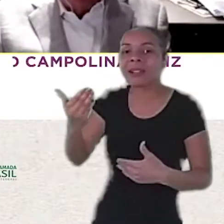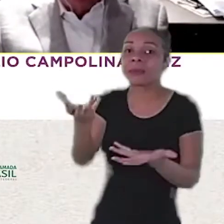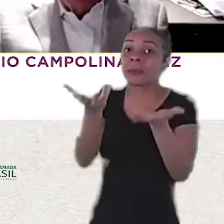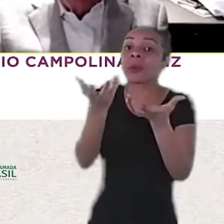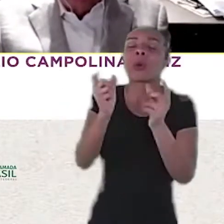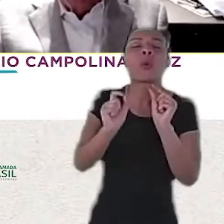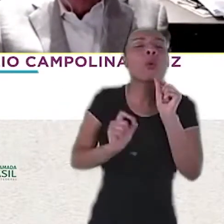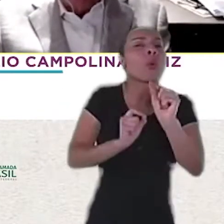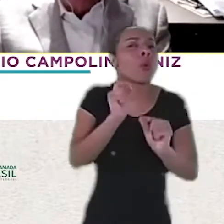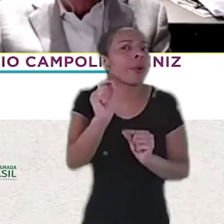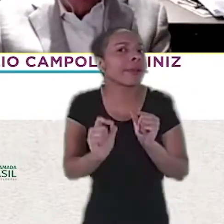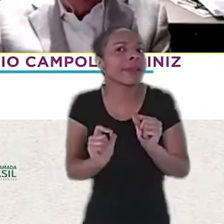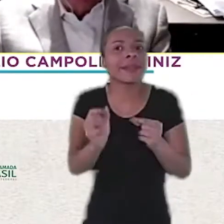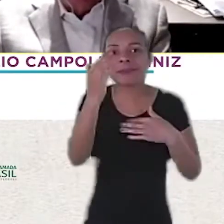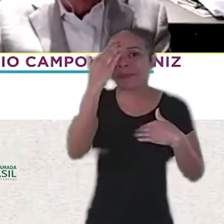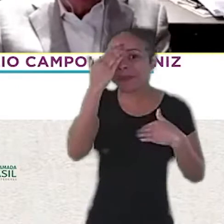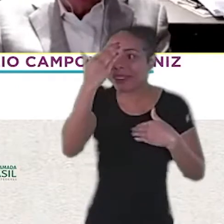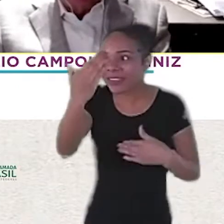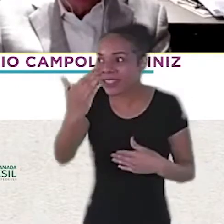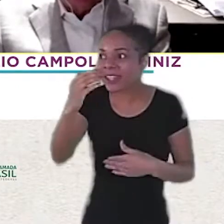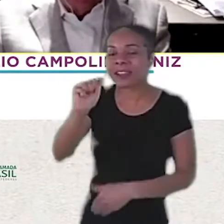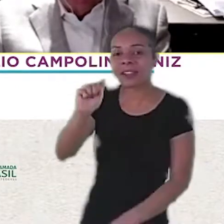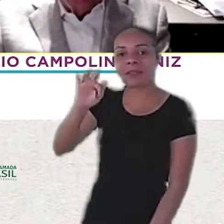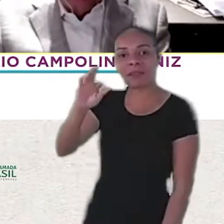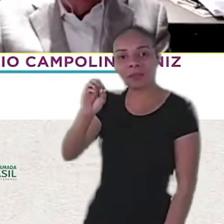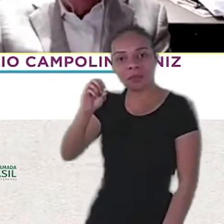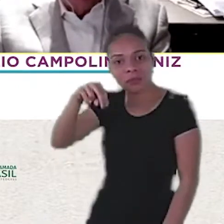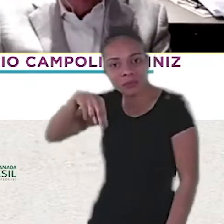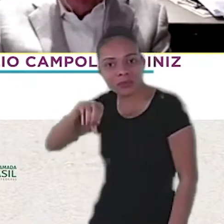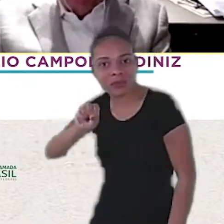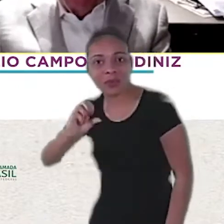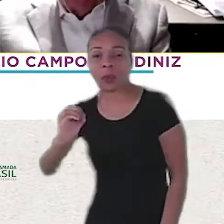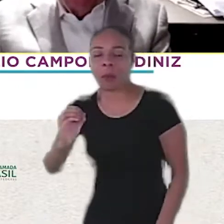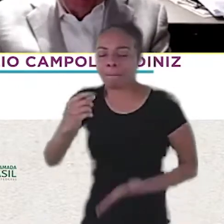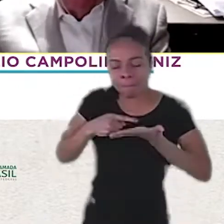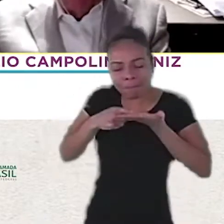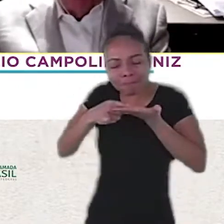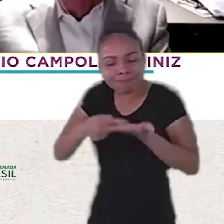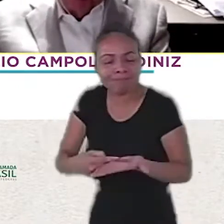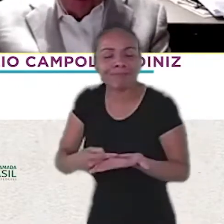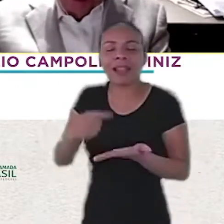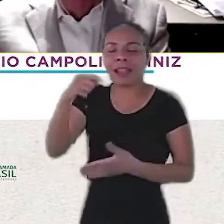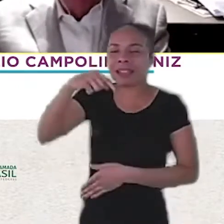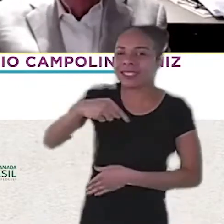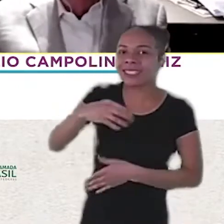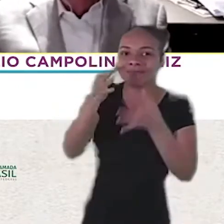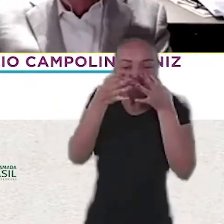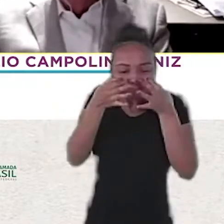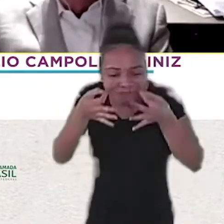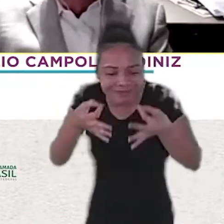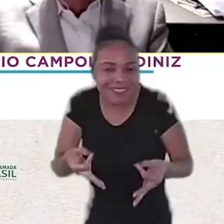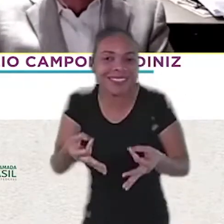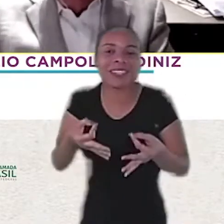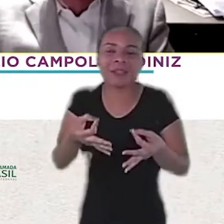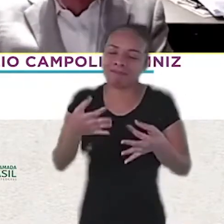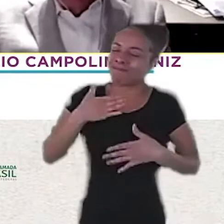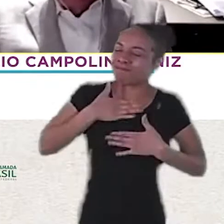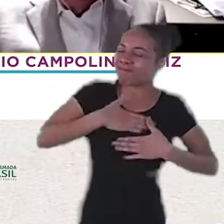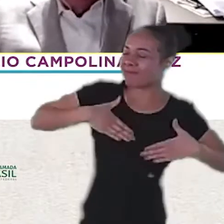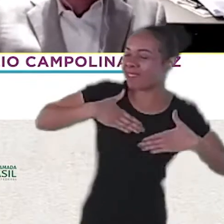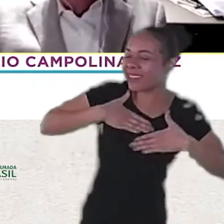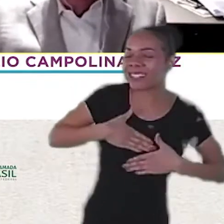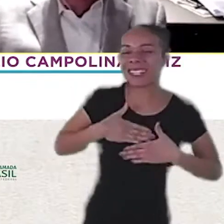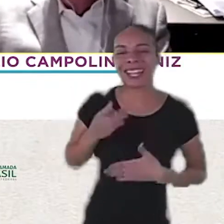está sentado em um escritório. Sobre a mesa há pilhas de papéis e ao fundo uma estante com diversos livros. E gostaria